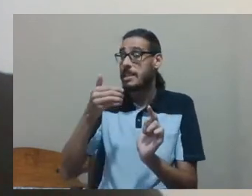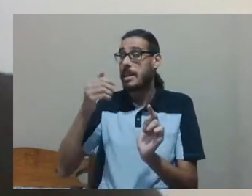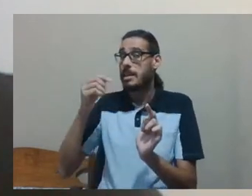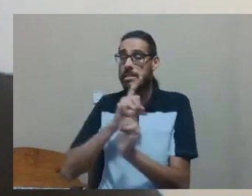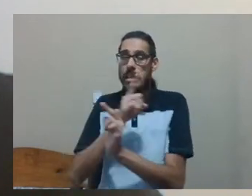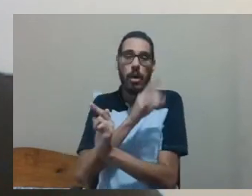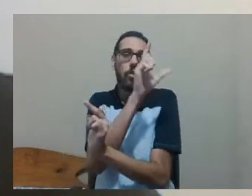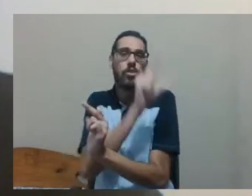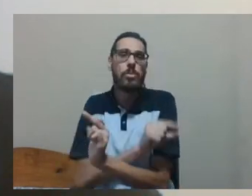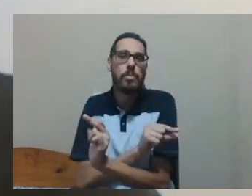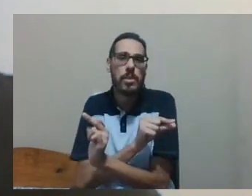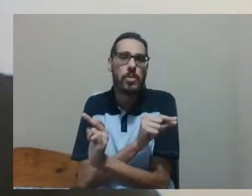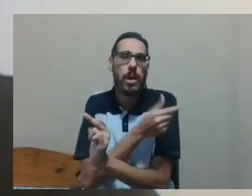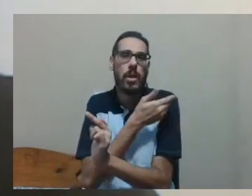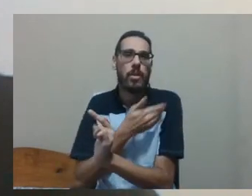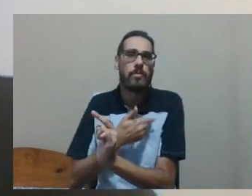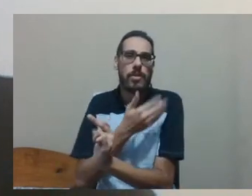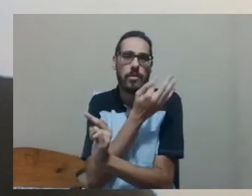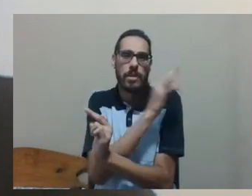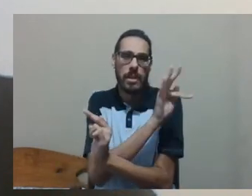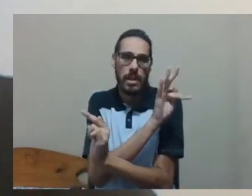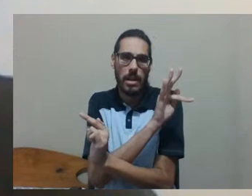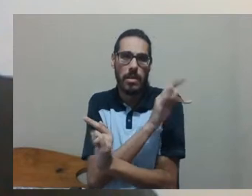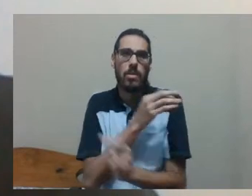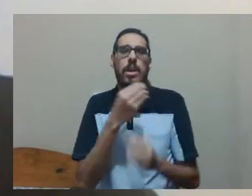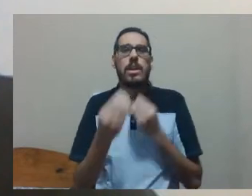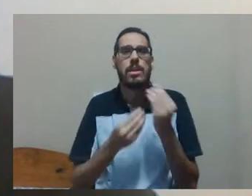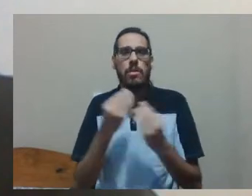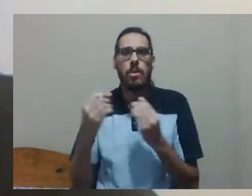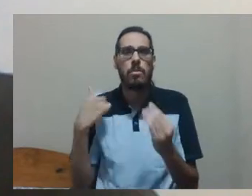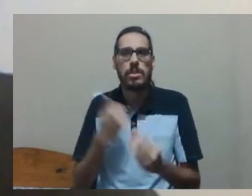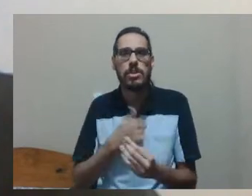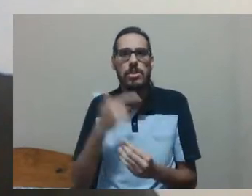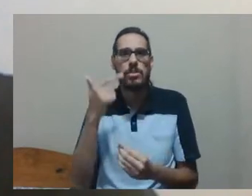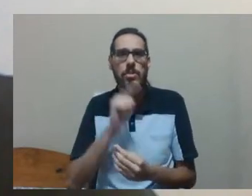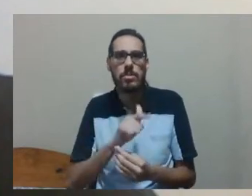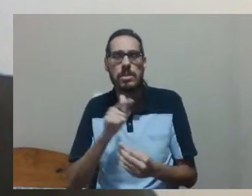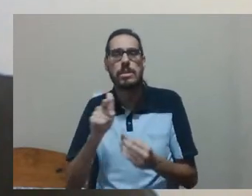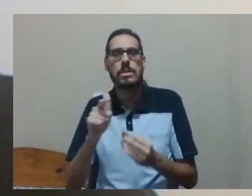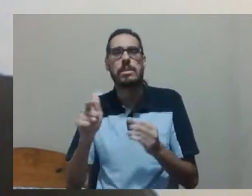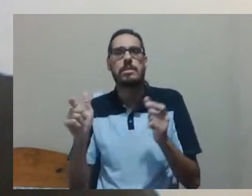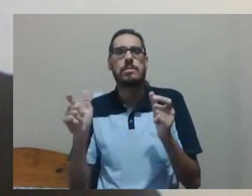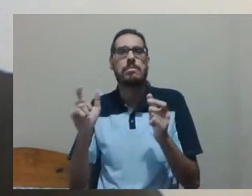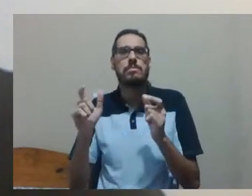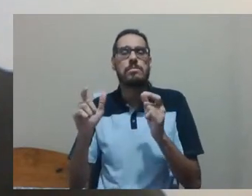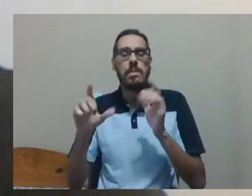a tais recursos por pequenos grupos de pesquisa e departamentos com respaldo legal?